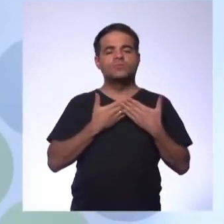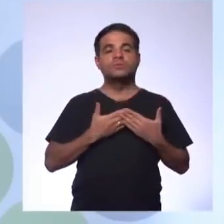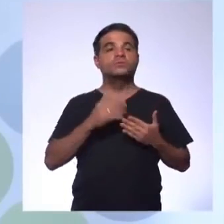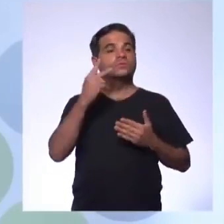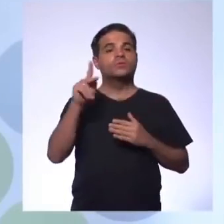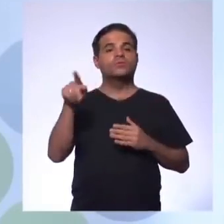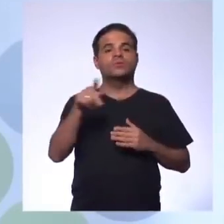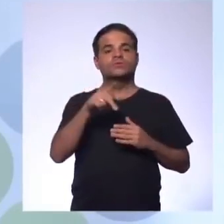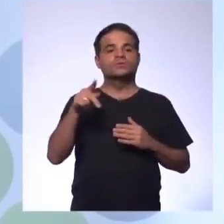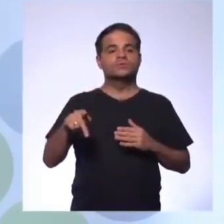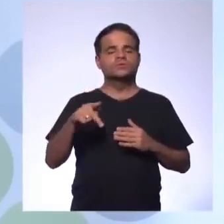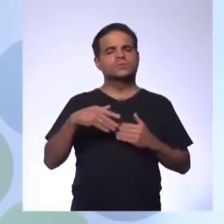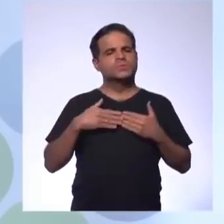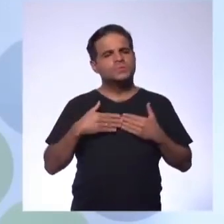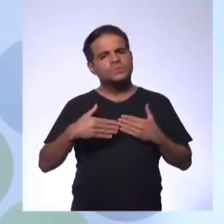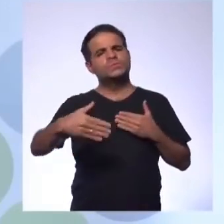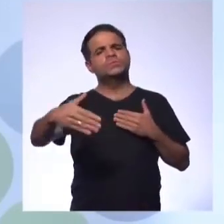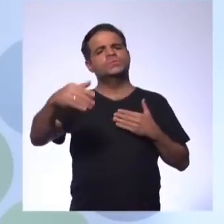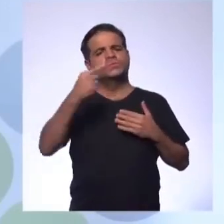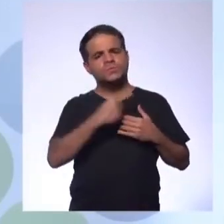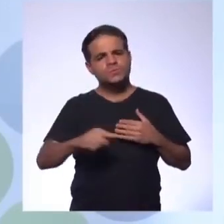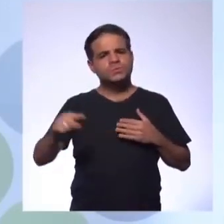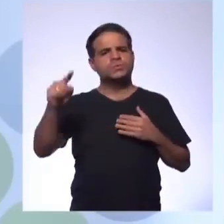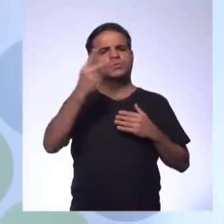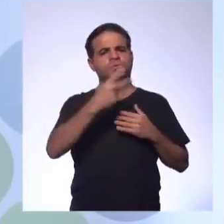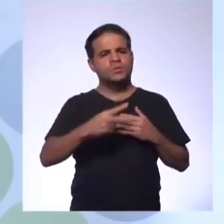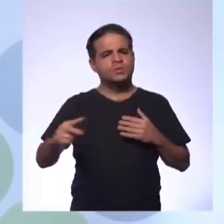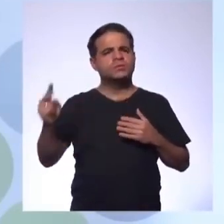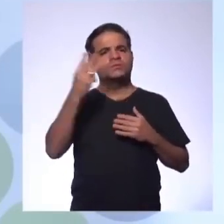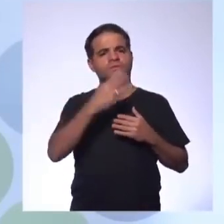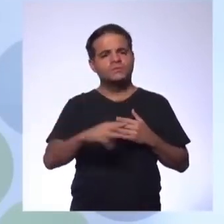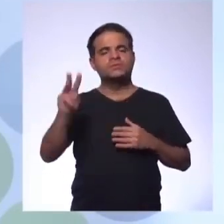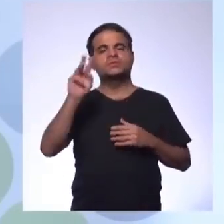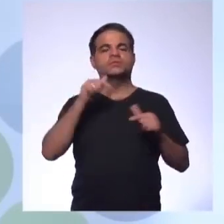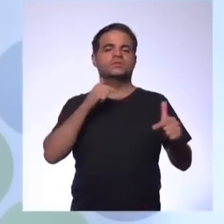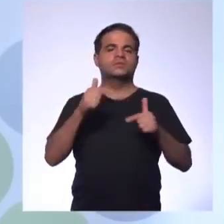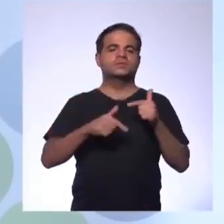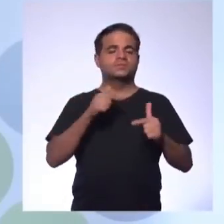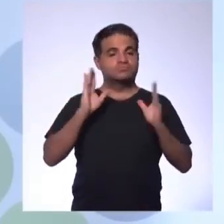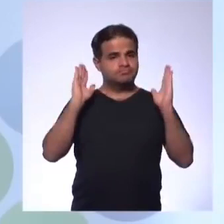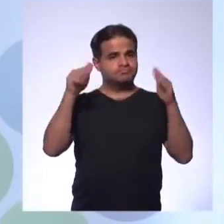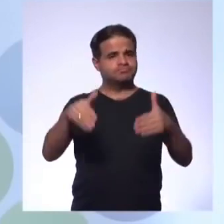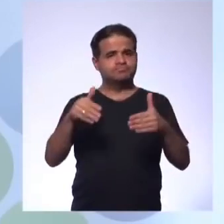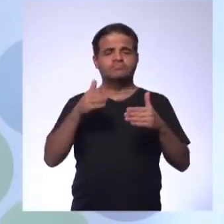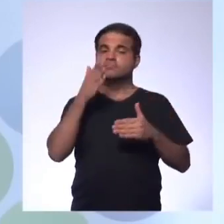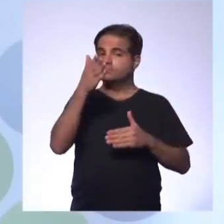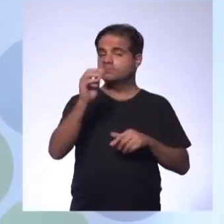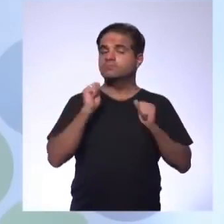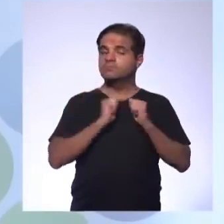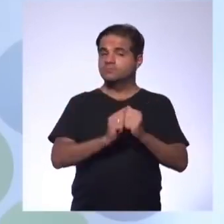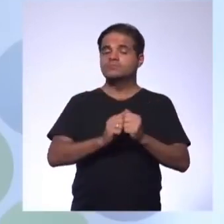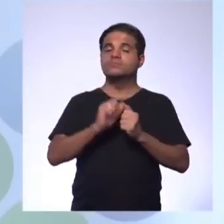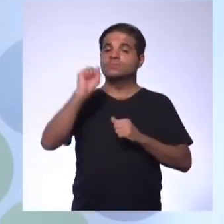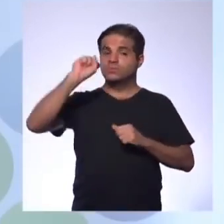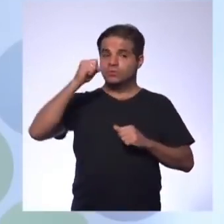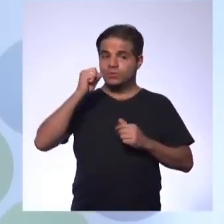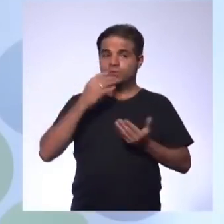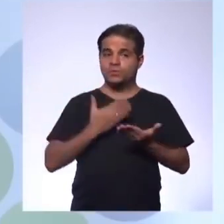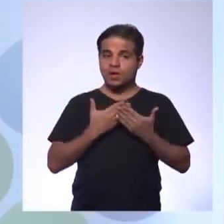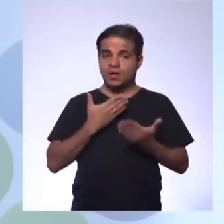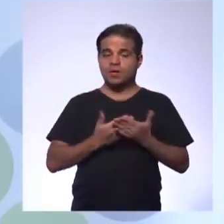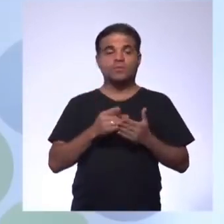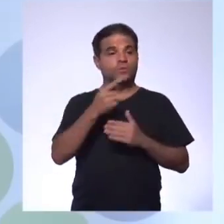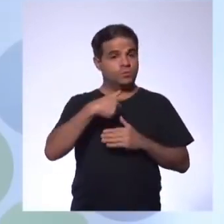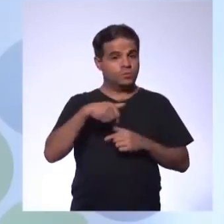seu professor, ao longo das próximas 3 semanas, ele trabalhará em loco aí com você essas 8 aulas.